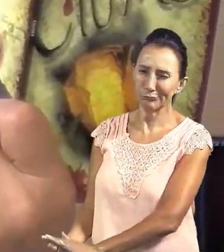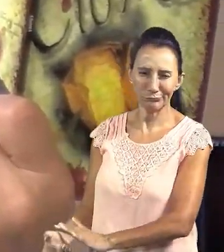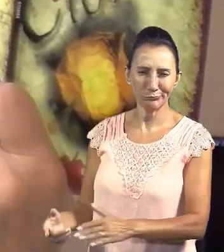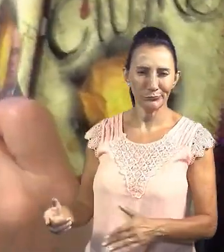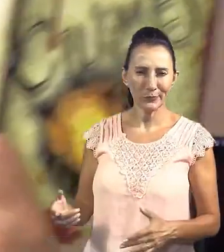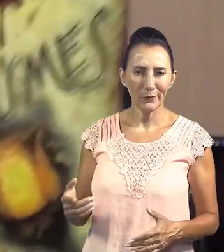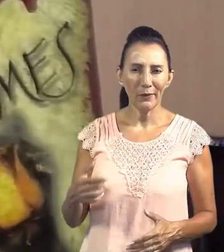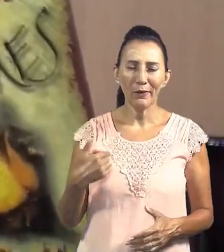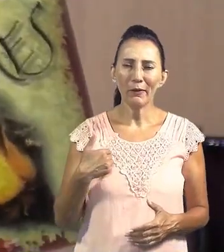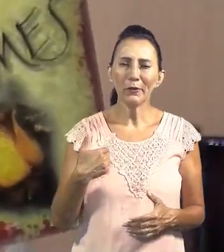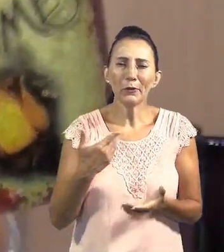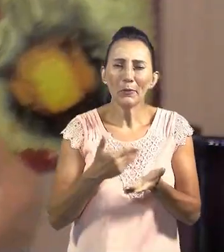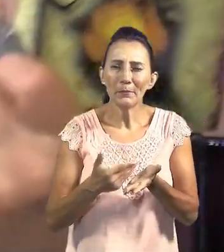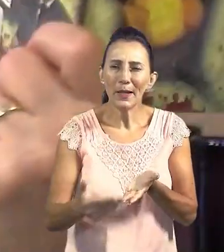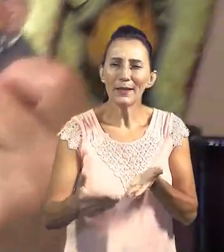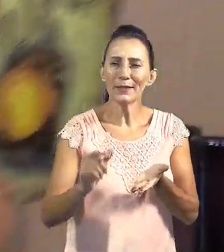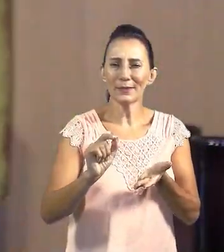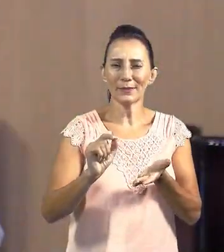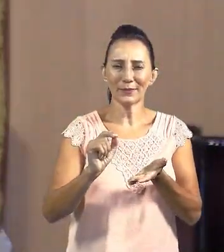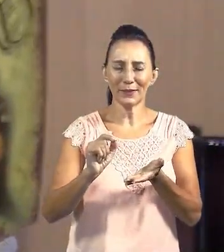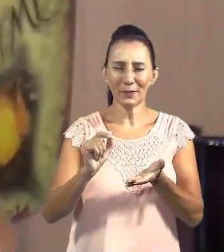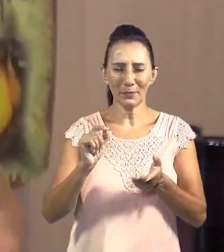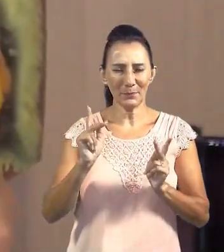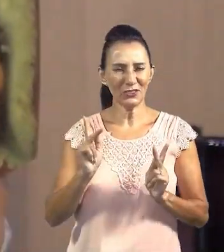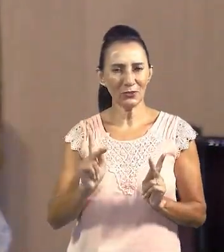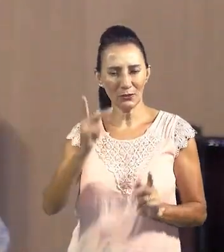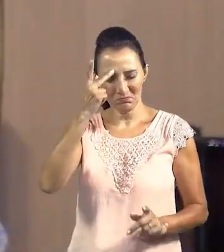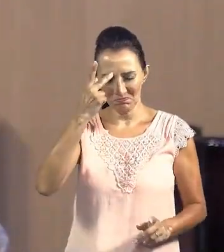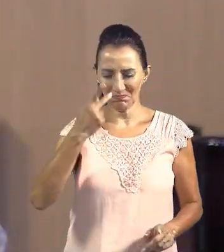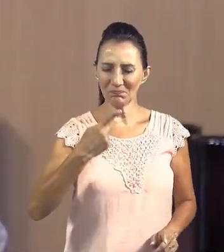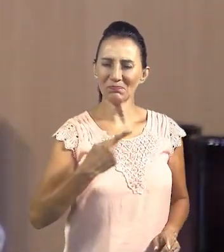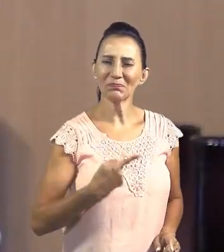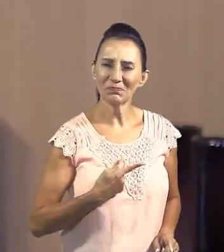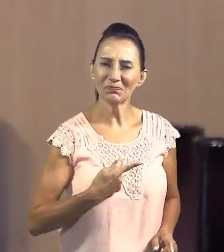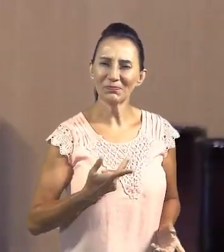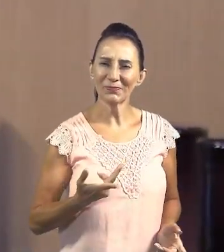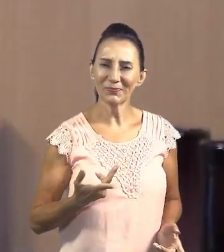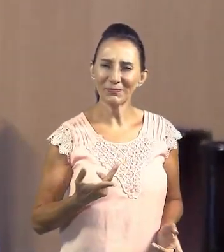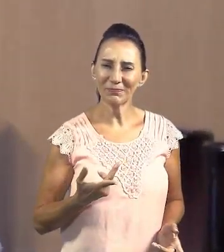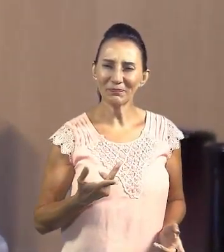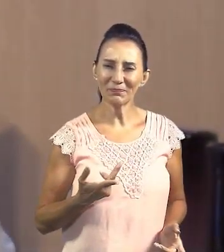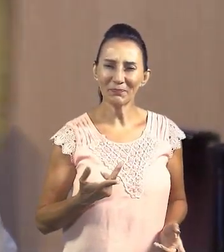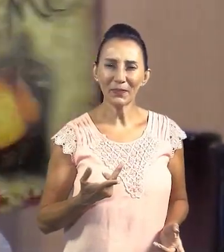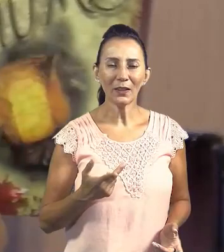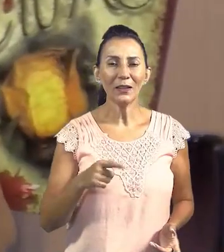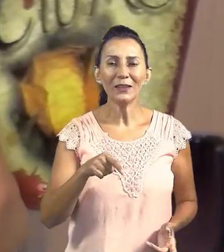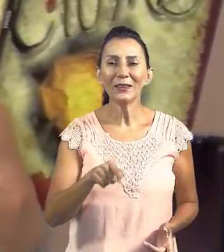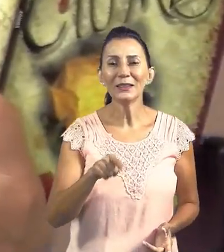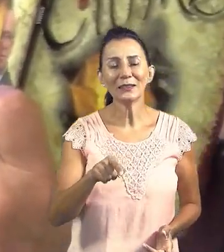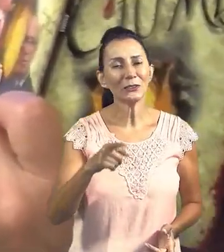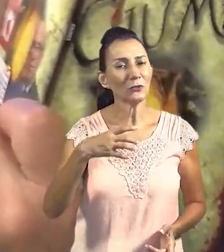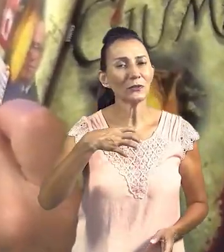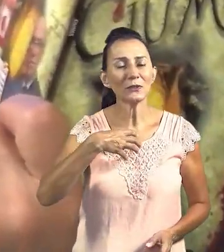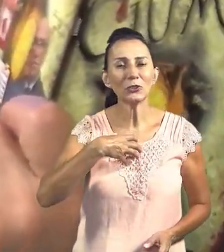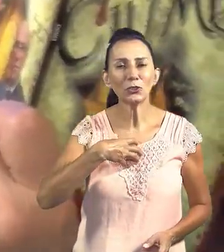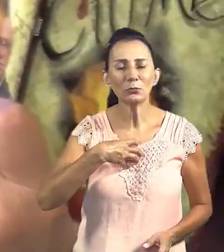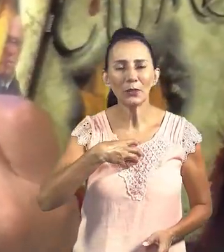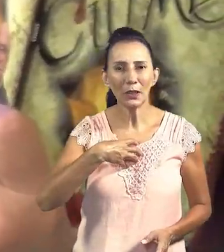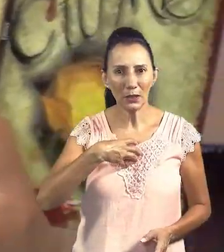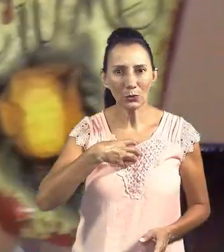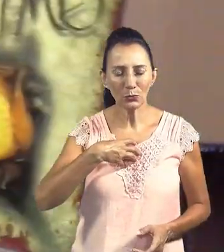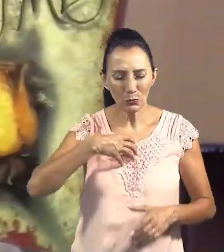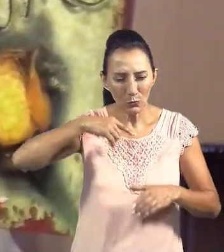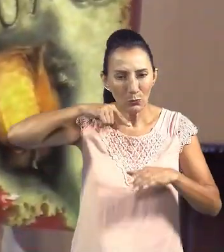E começa a ser uma pessoa possessiva. Isso muitas vezes é um sentimento